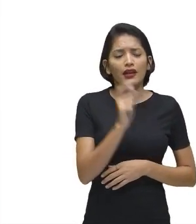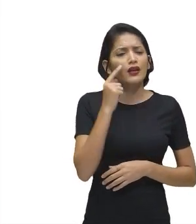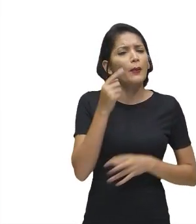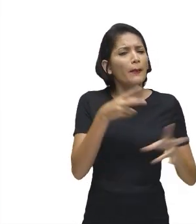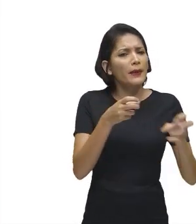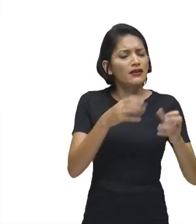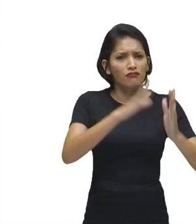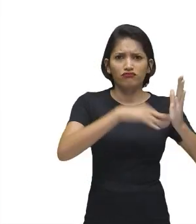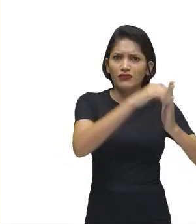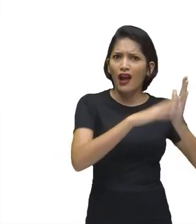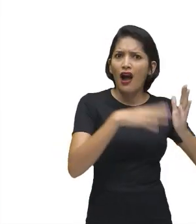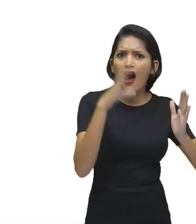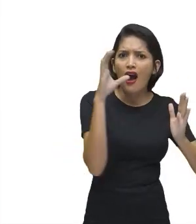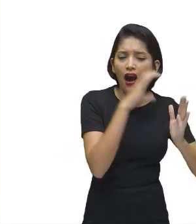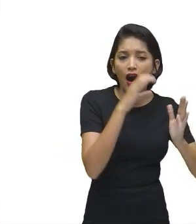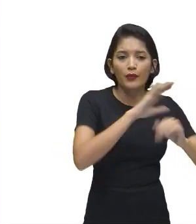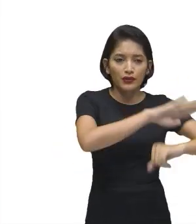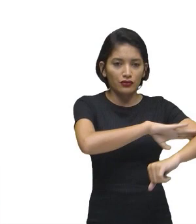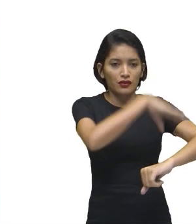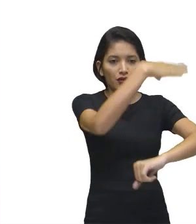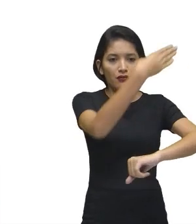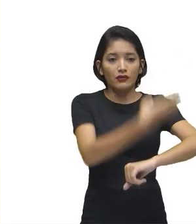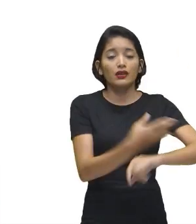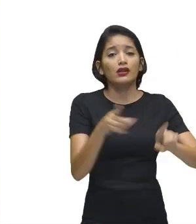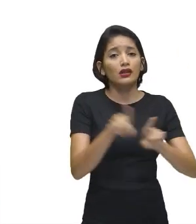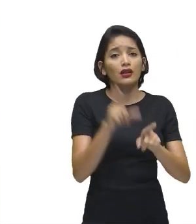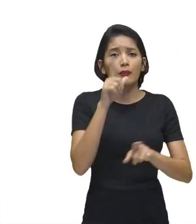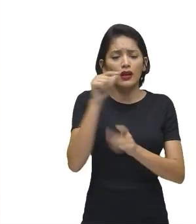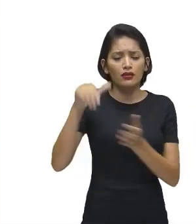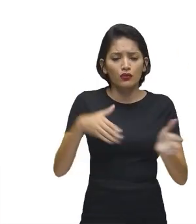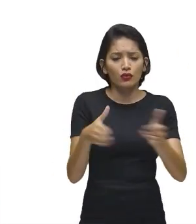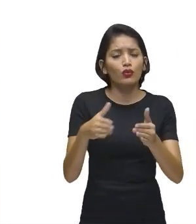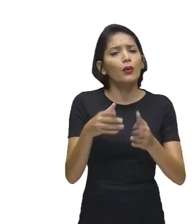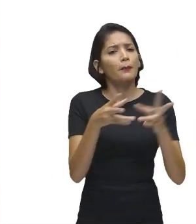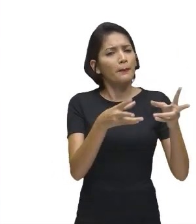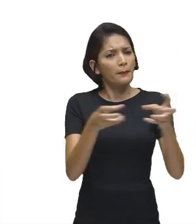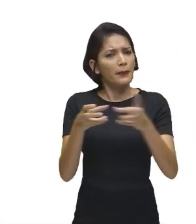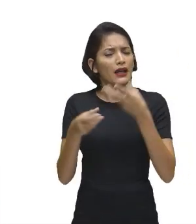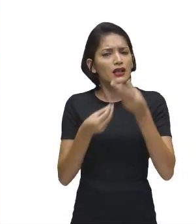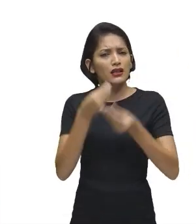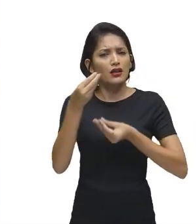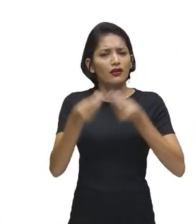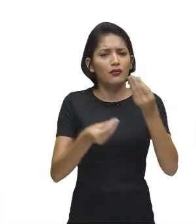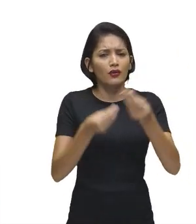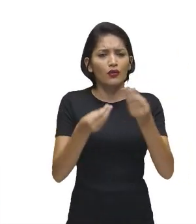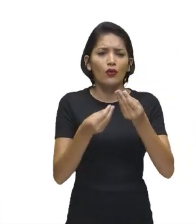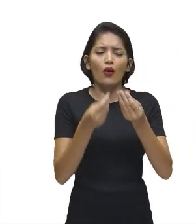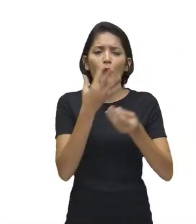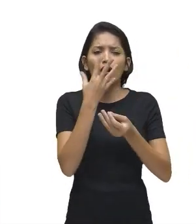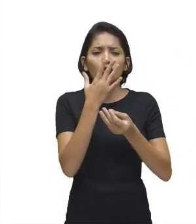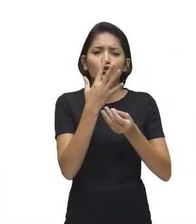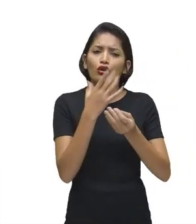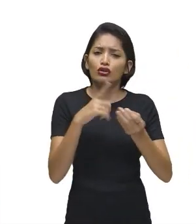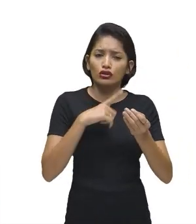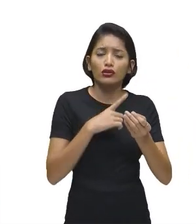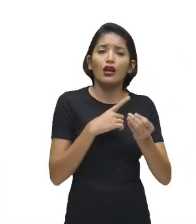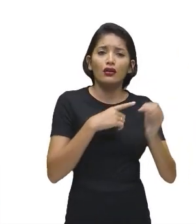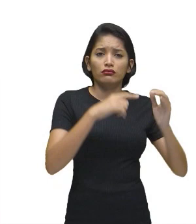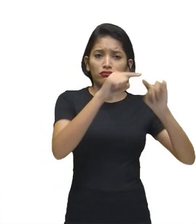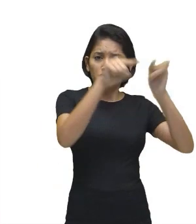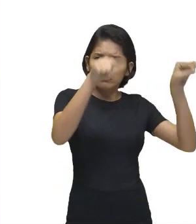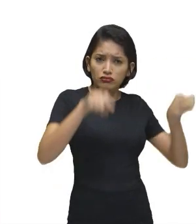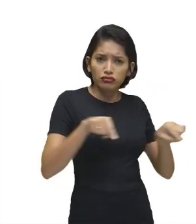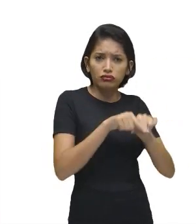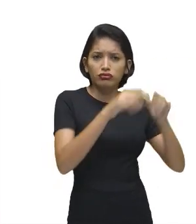aqui na montanha, aqui no rio. Você consegue ver aqui a tinta, olha, na tela, como essa